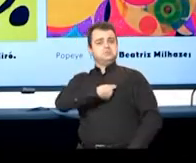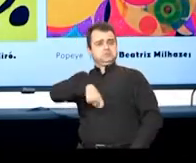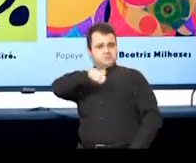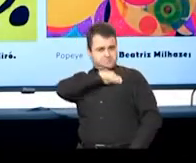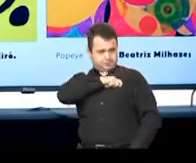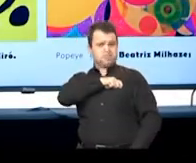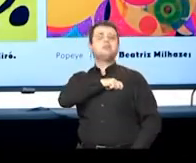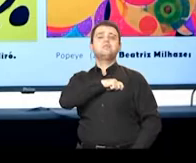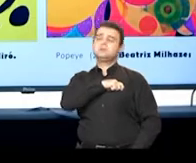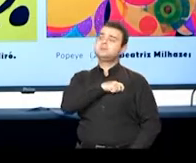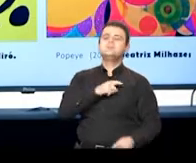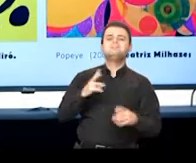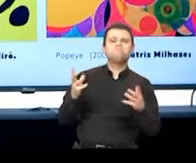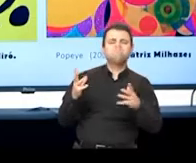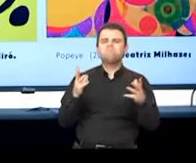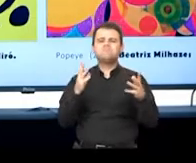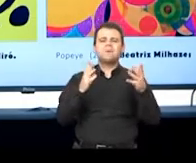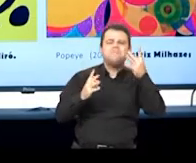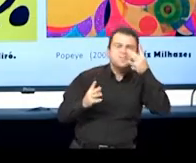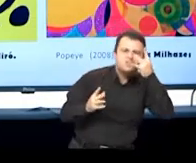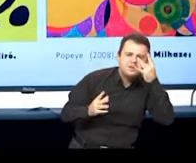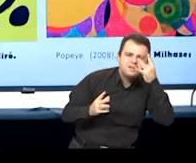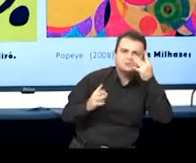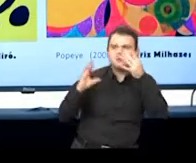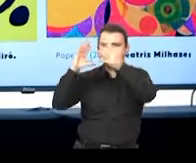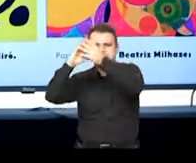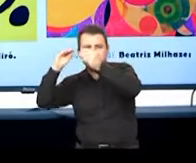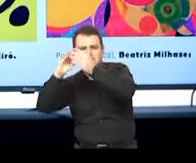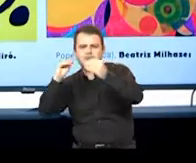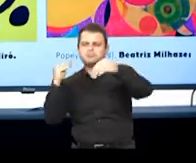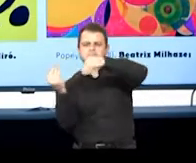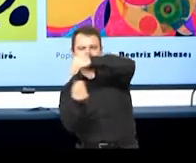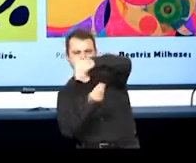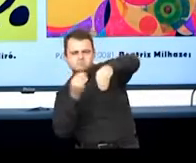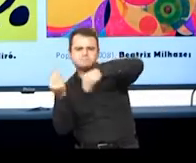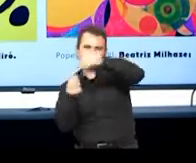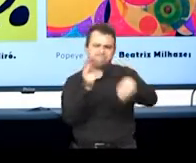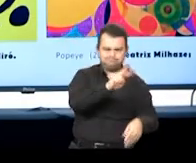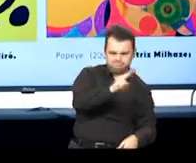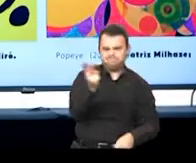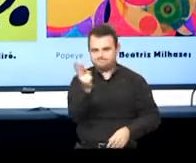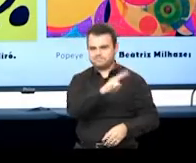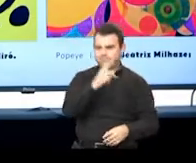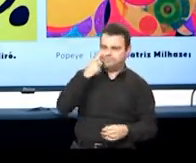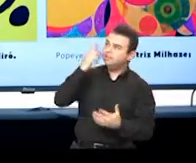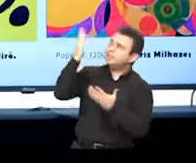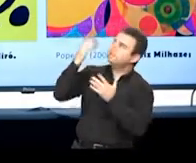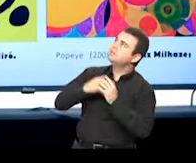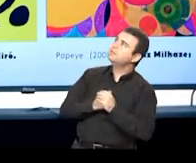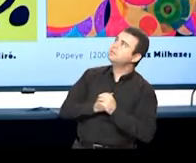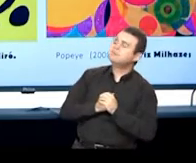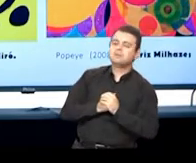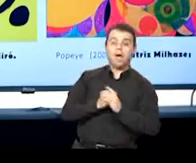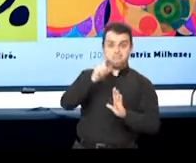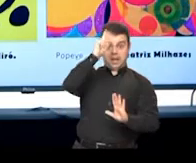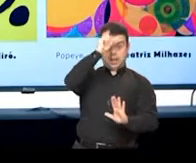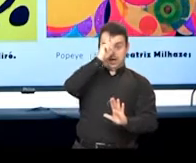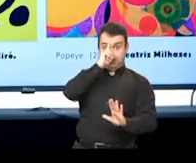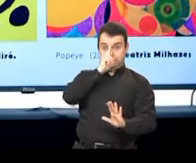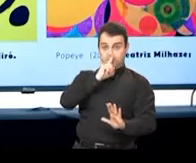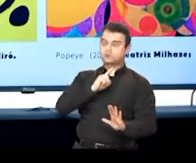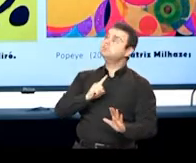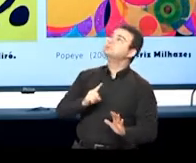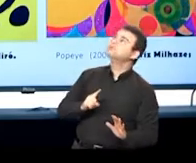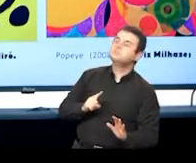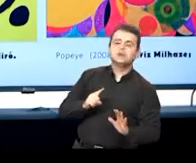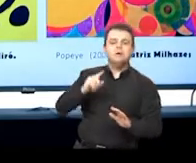ele vai transitar entre a representação figurativa e a representação abstrata. Nesta obra, a gente tem um grande fundo